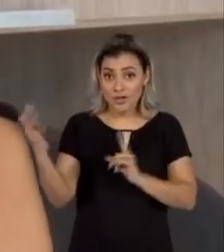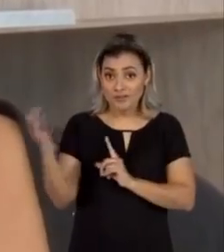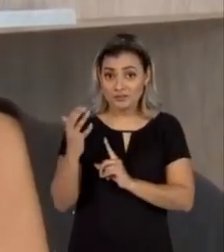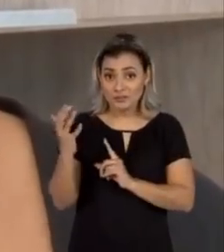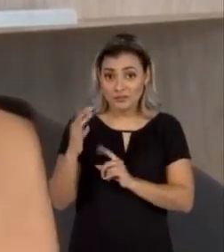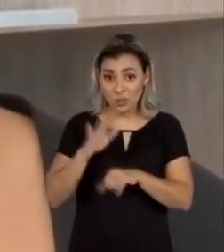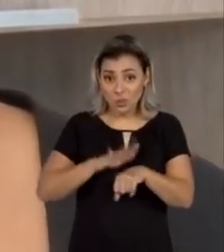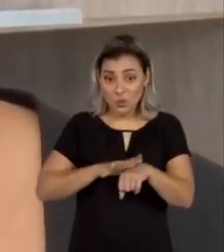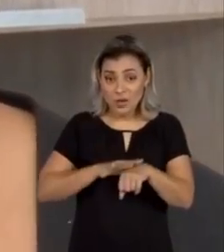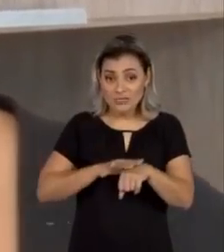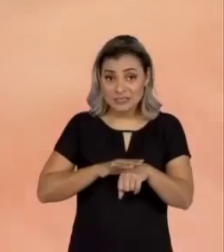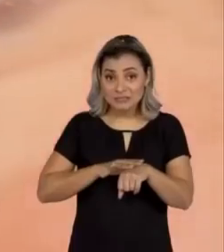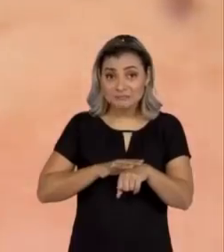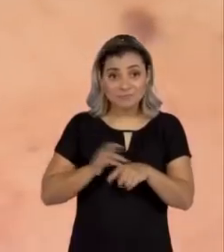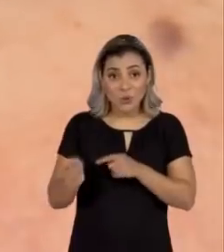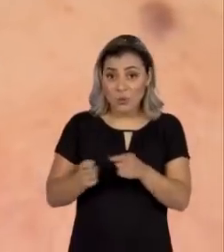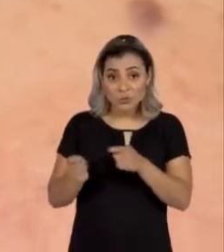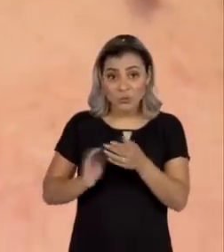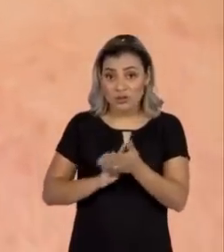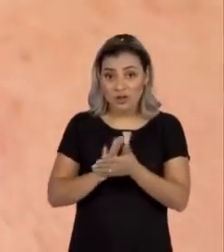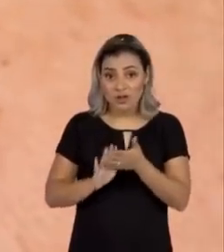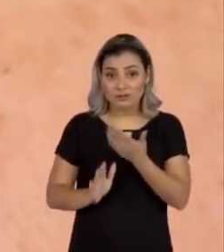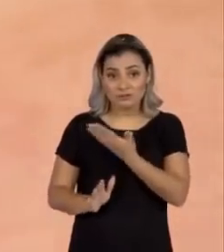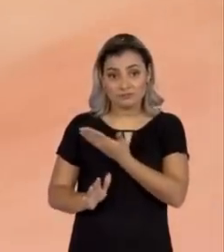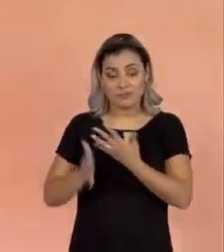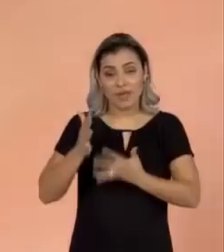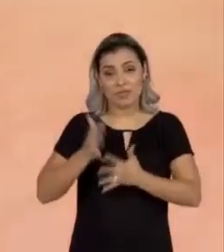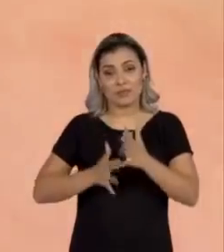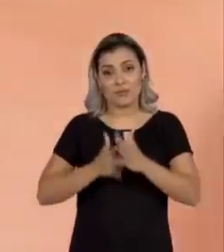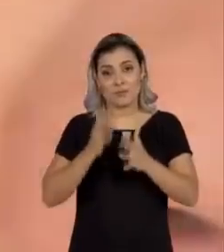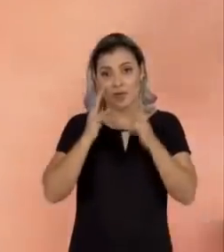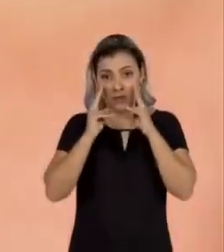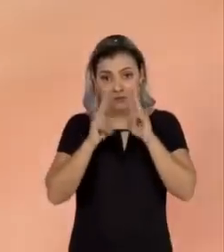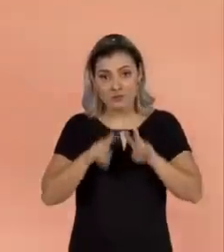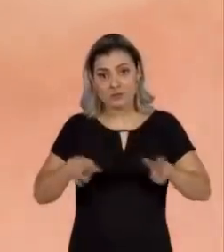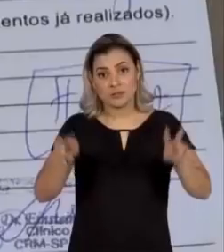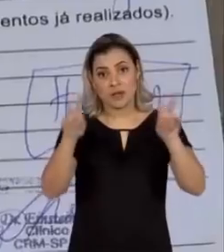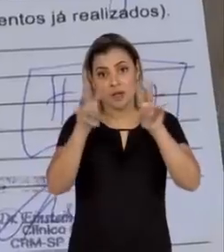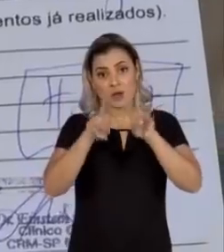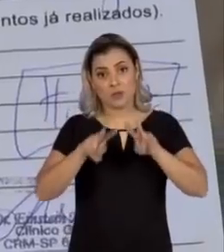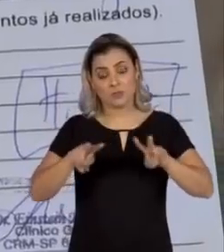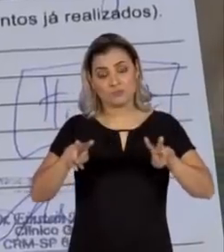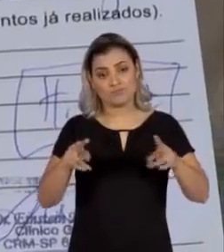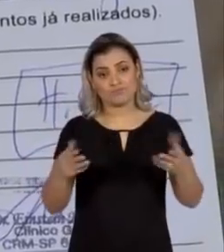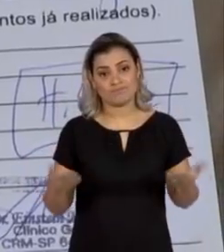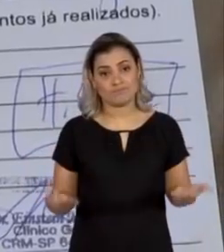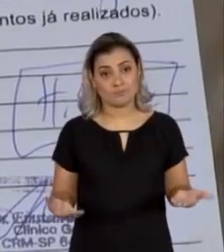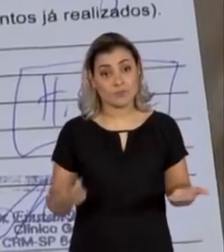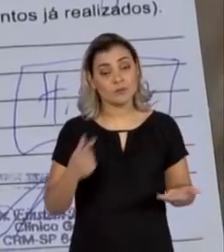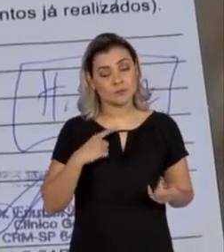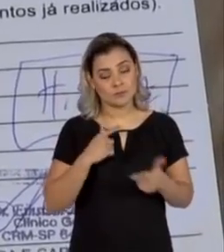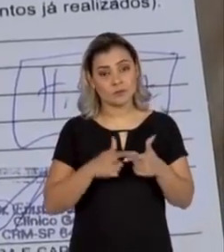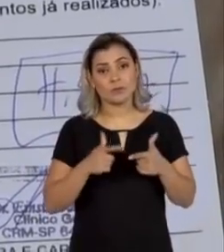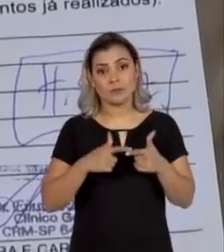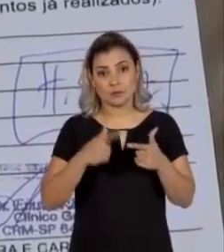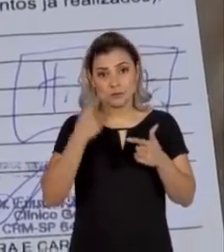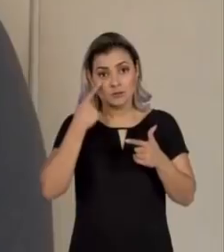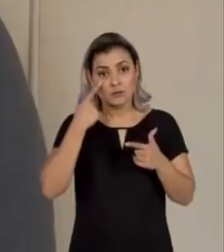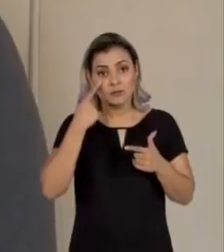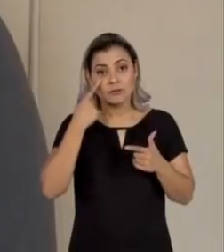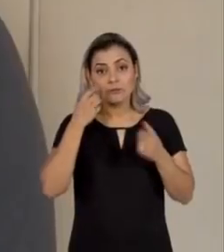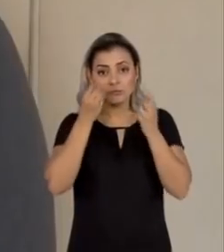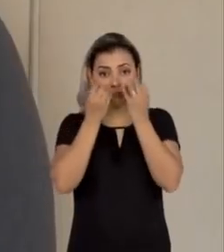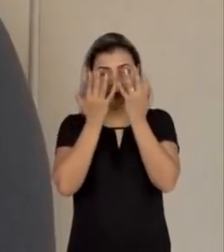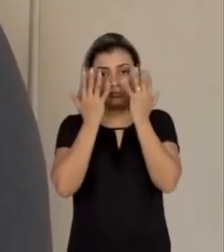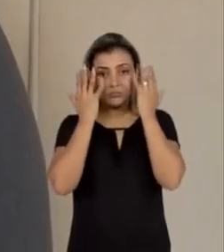consequências da doença fora de controle já limitam a vida dela. Eu estou com edema nas vistas, né, hemorragia,